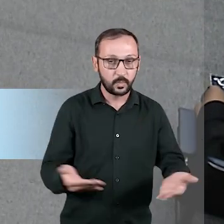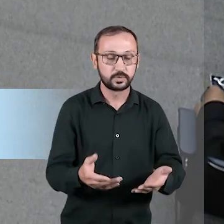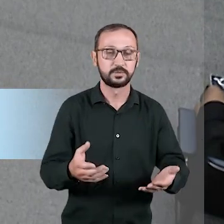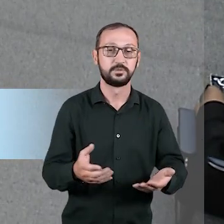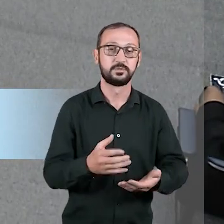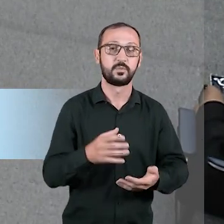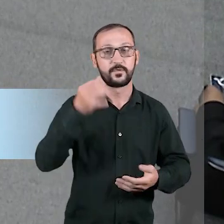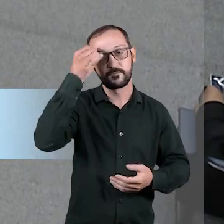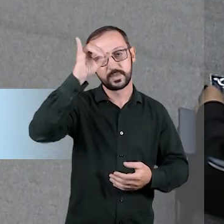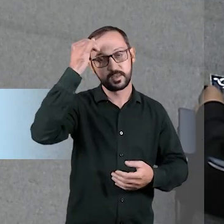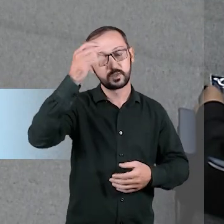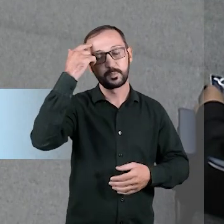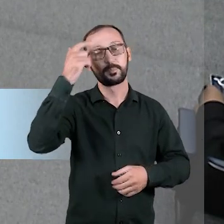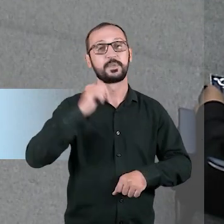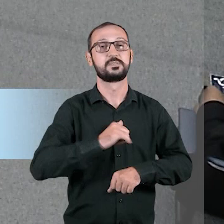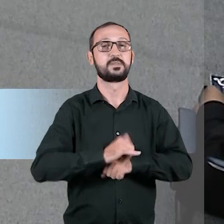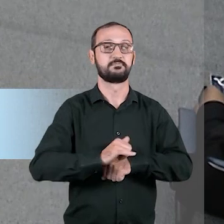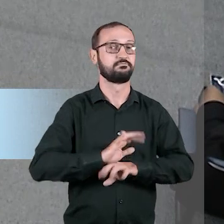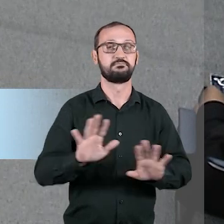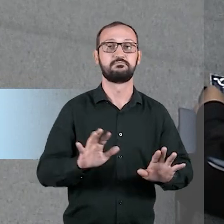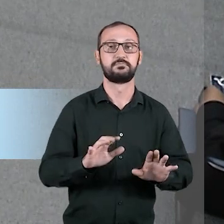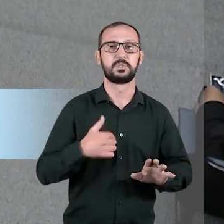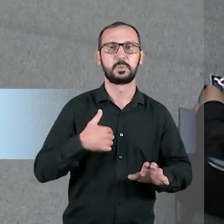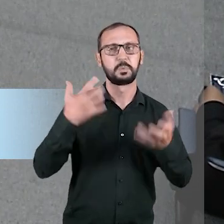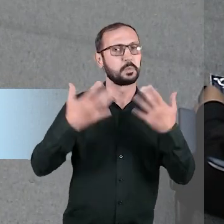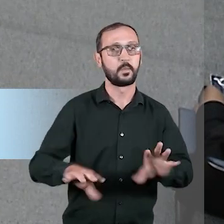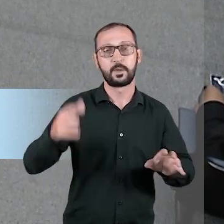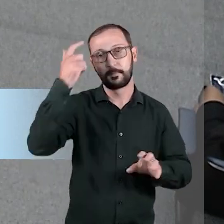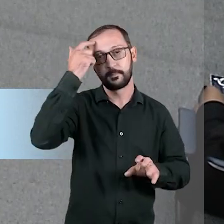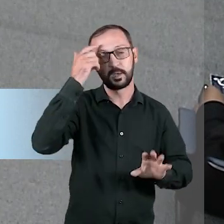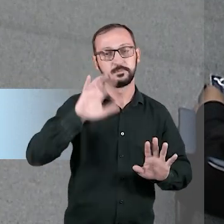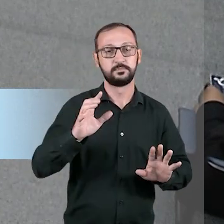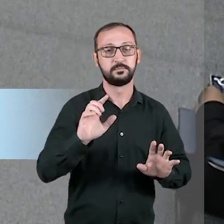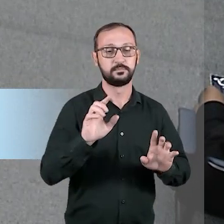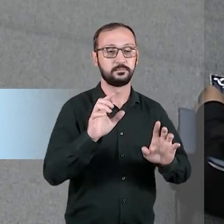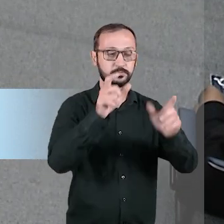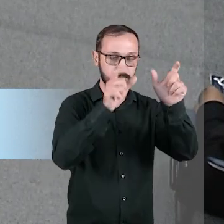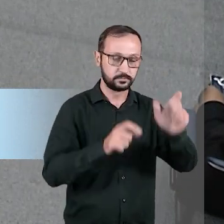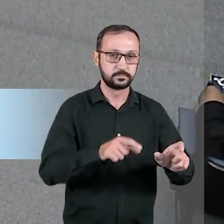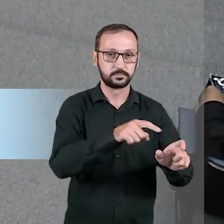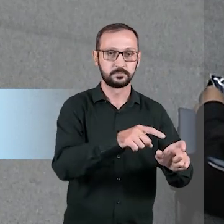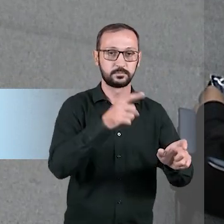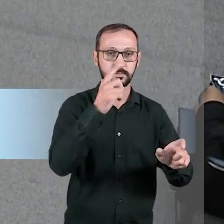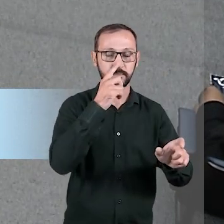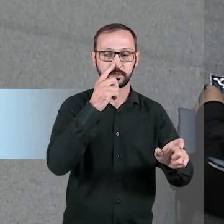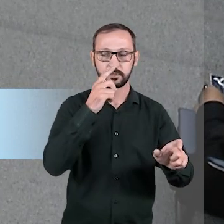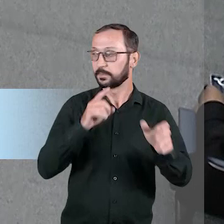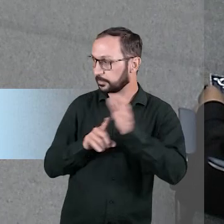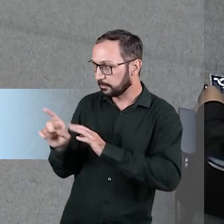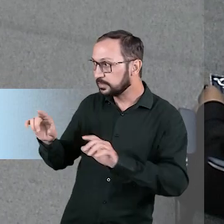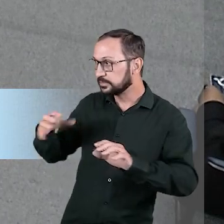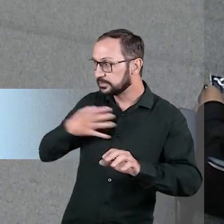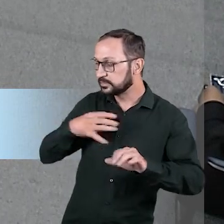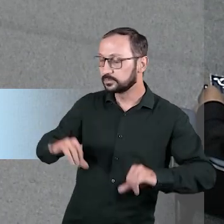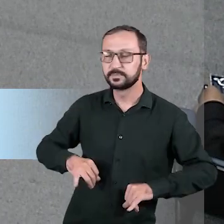até hoje. Sim. Então, assim, eu não penso nela. Mas sofre.